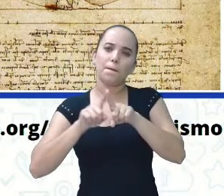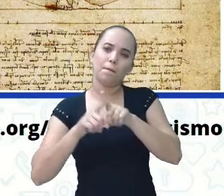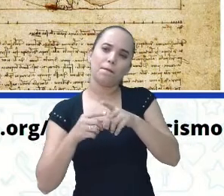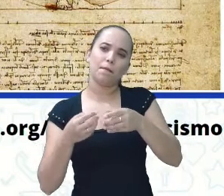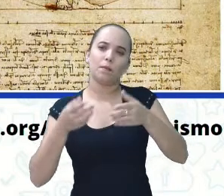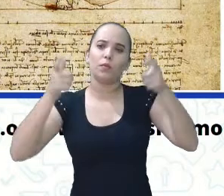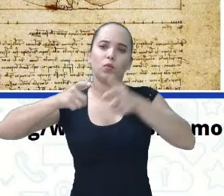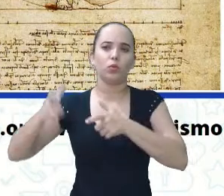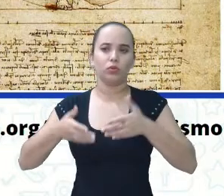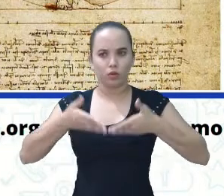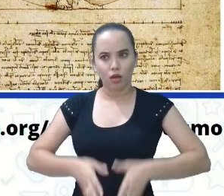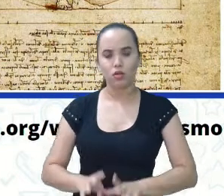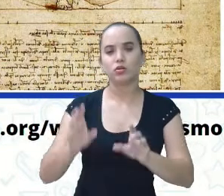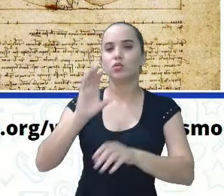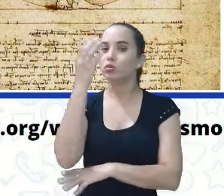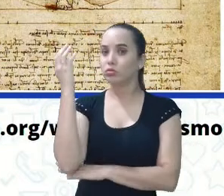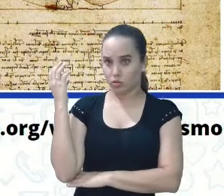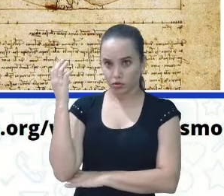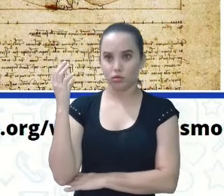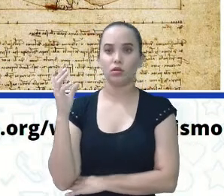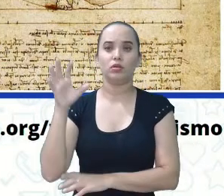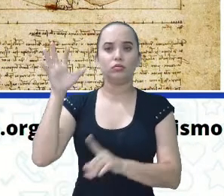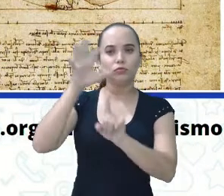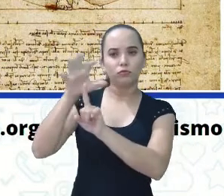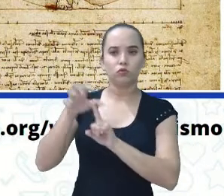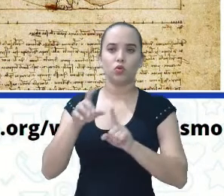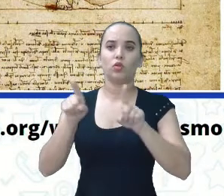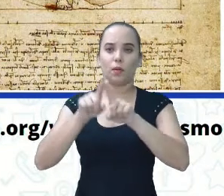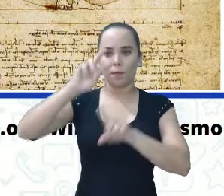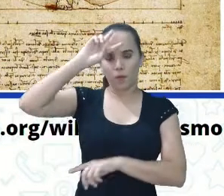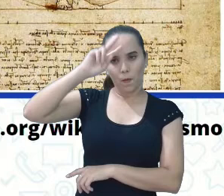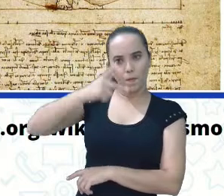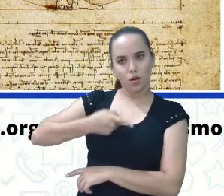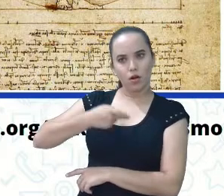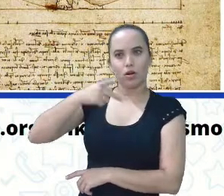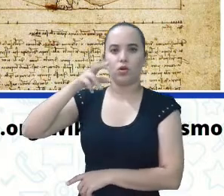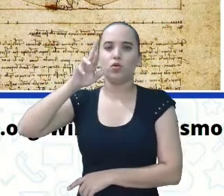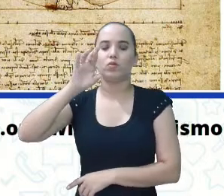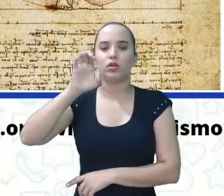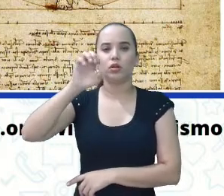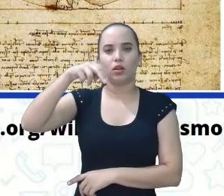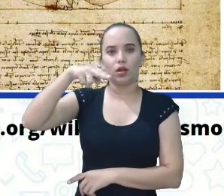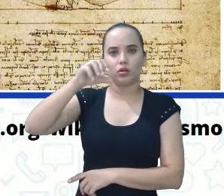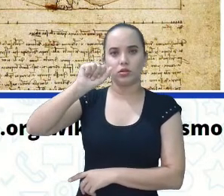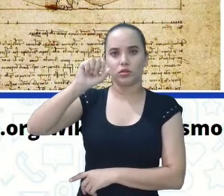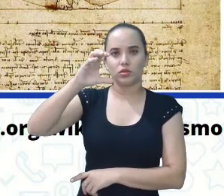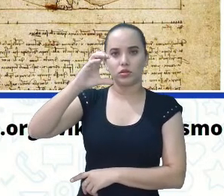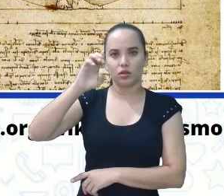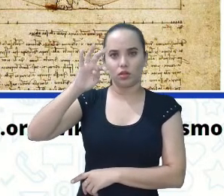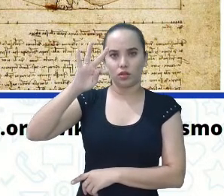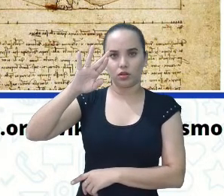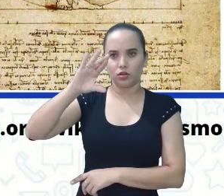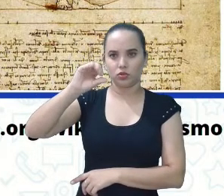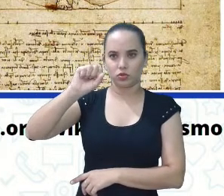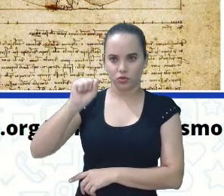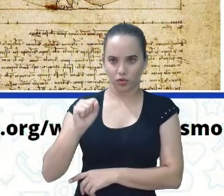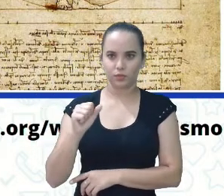ciência, o cientificismo. O humanismo renascentista, ou seja, o homem, não